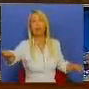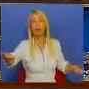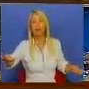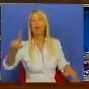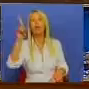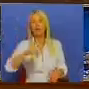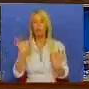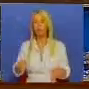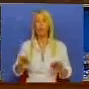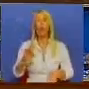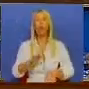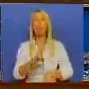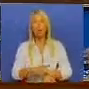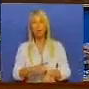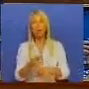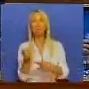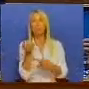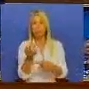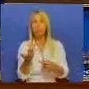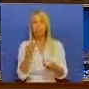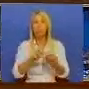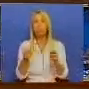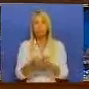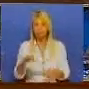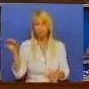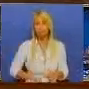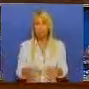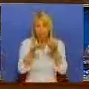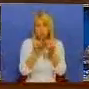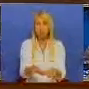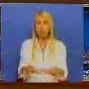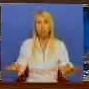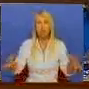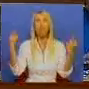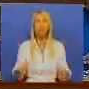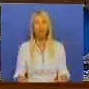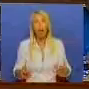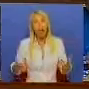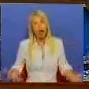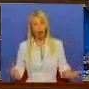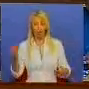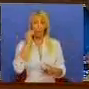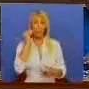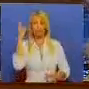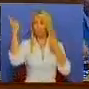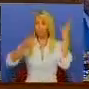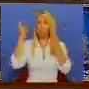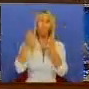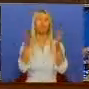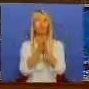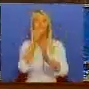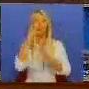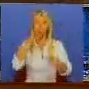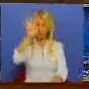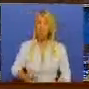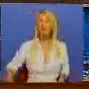doença, e ela alastrou. E agora, perante uma ameaça de embargo e perante a consideração de todo o território nacional como